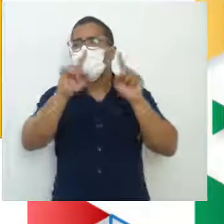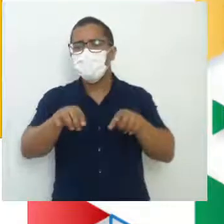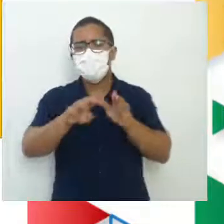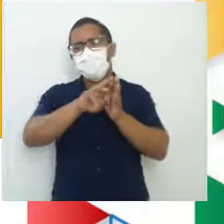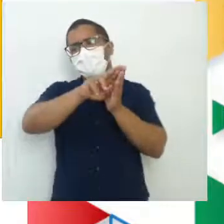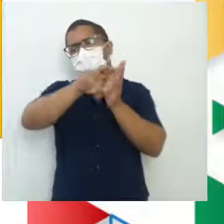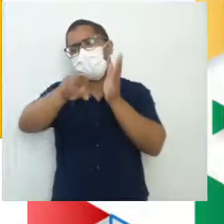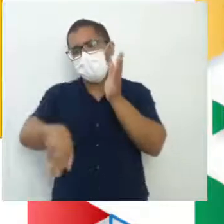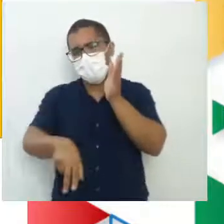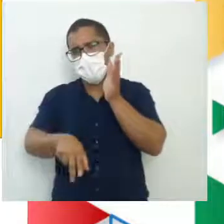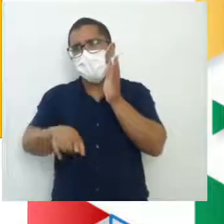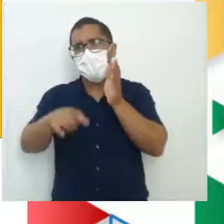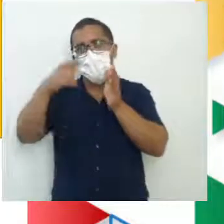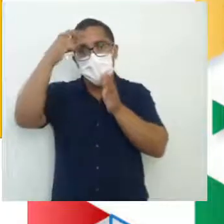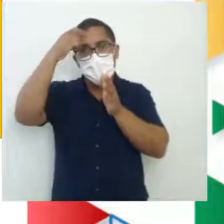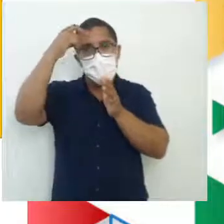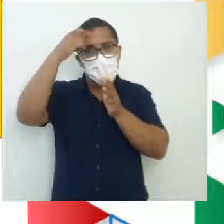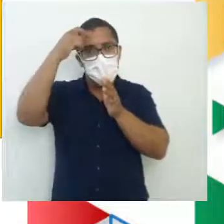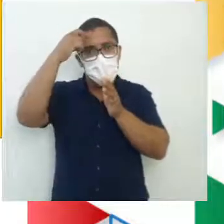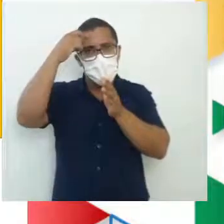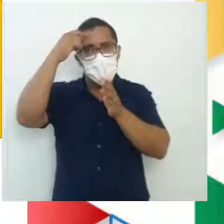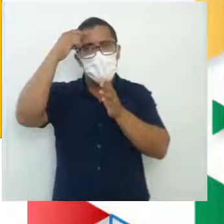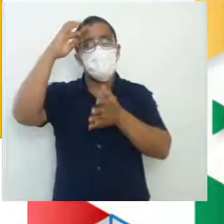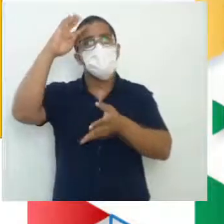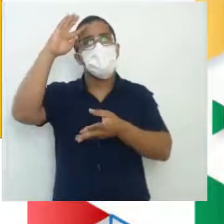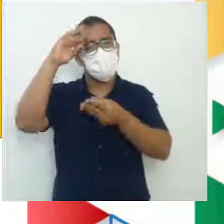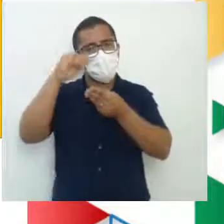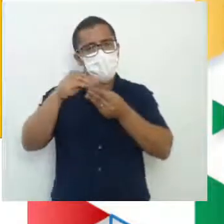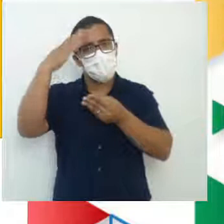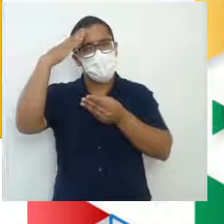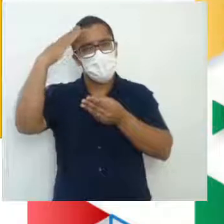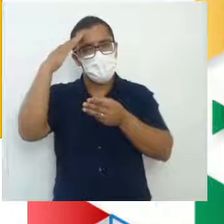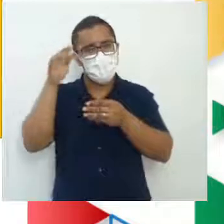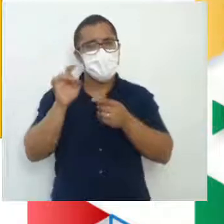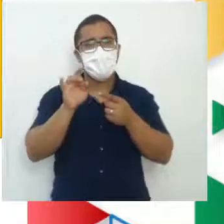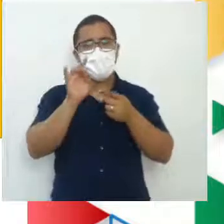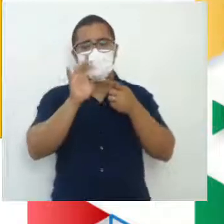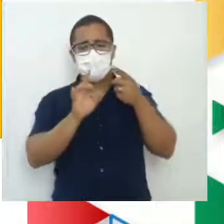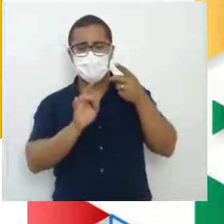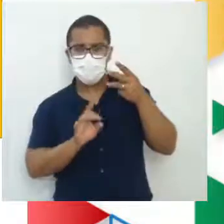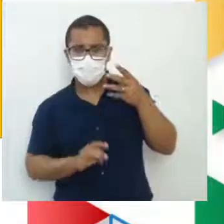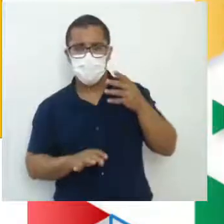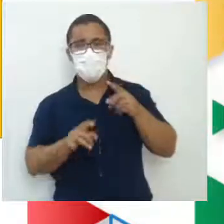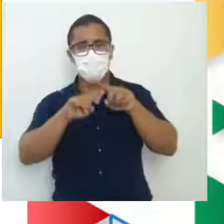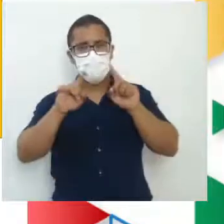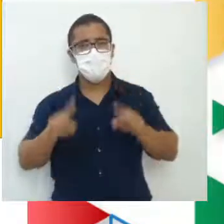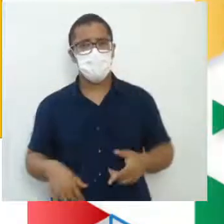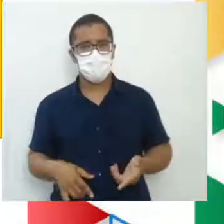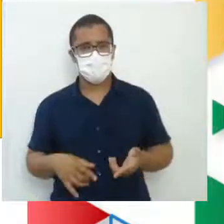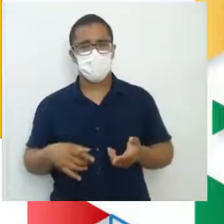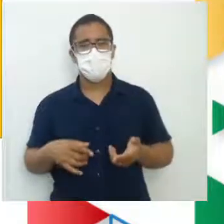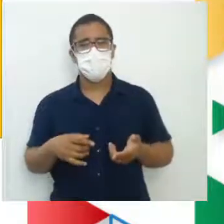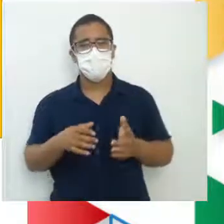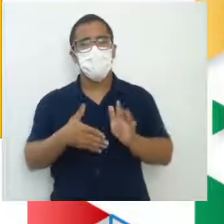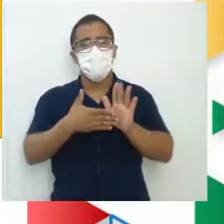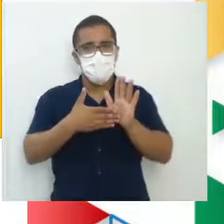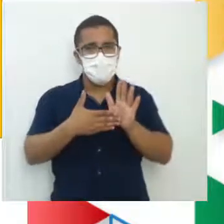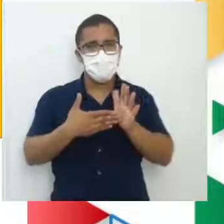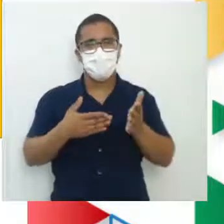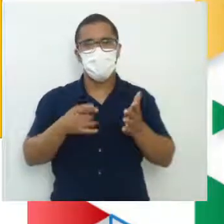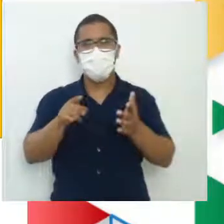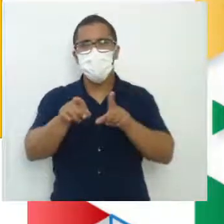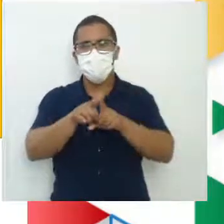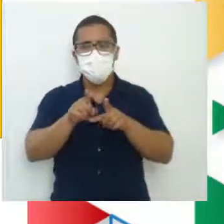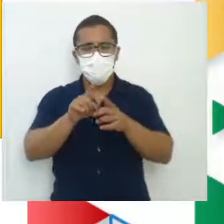plena consciência em cada um desses planos, visualizando o passado ou o futuro, traduzindo suas